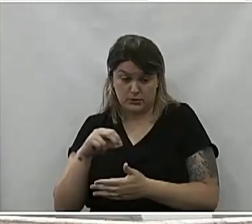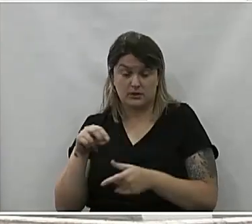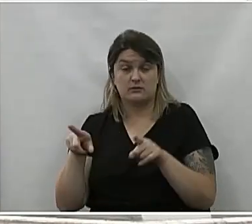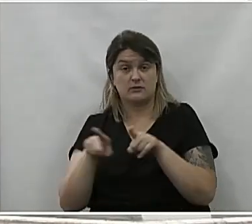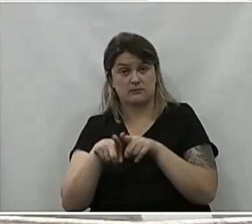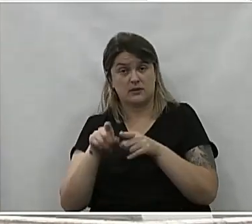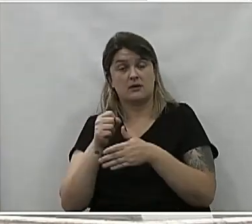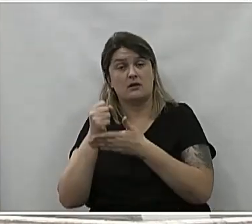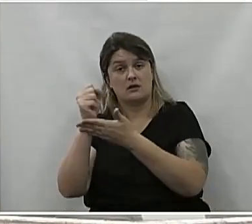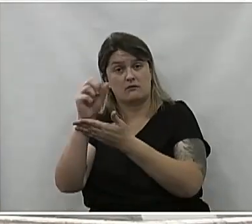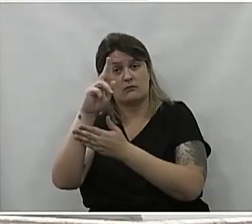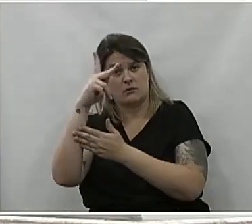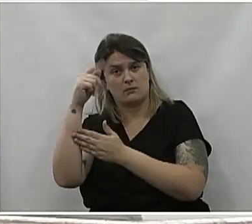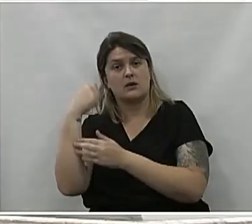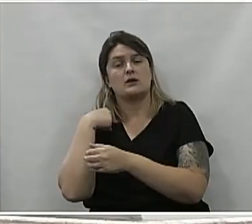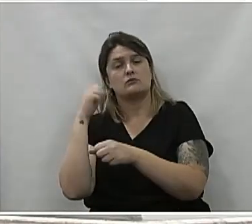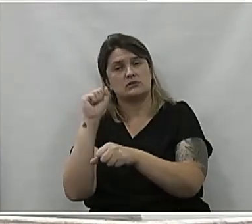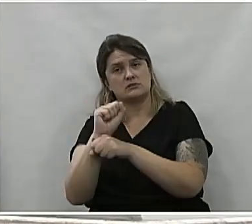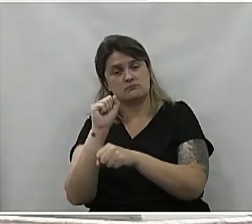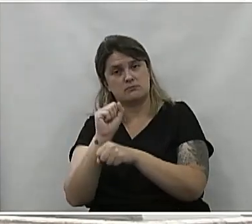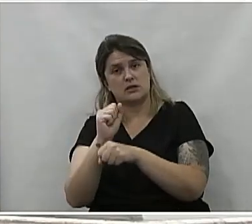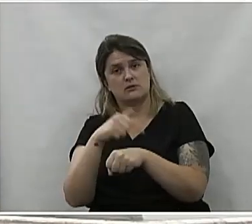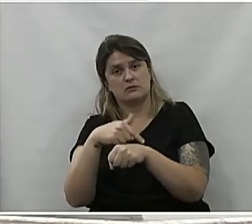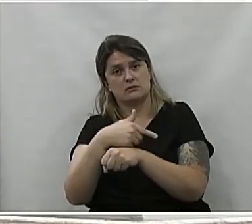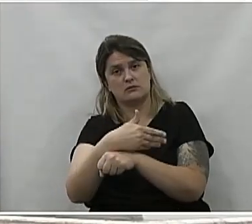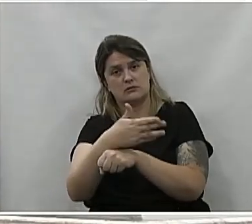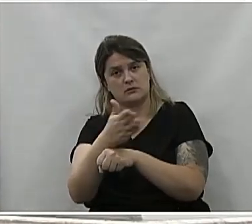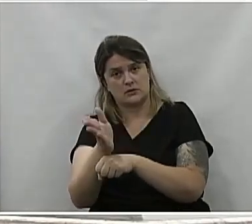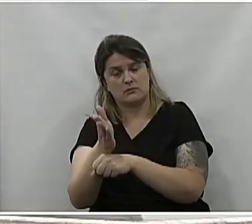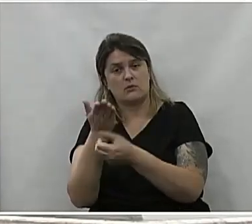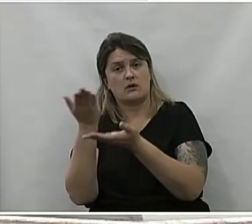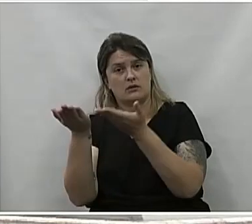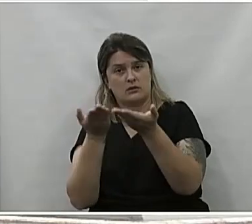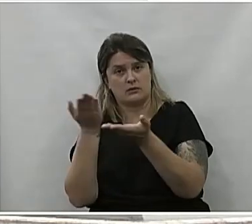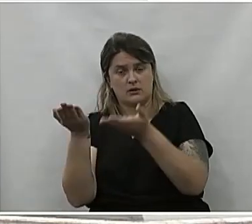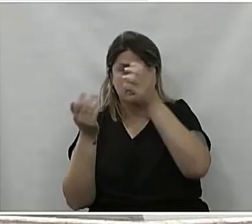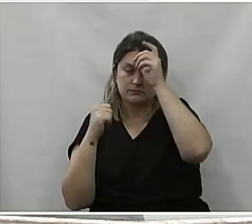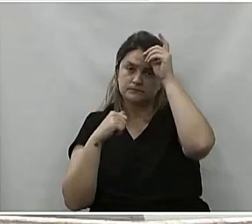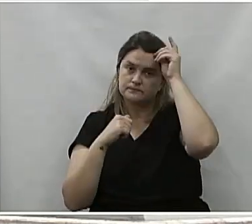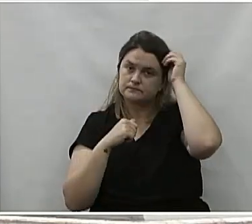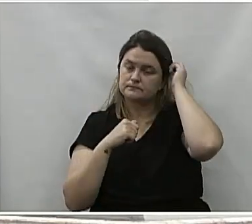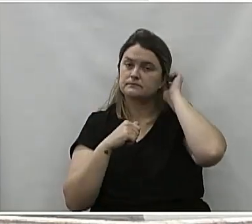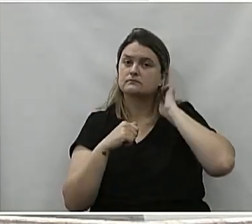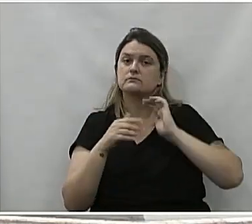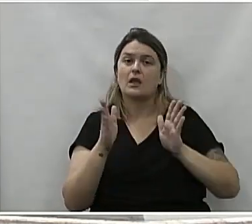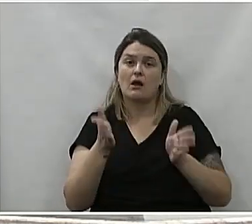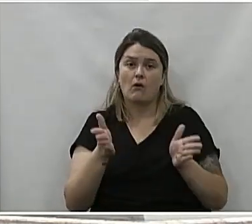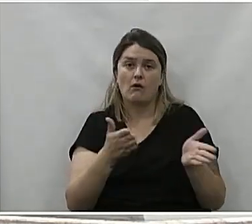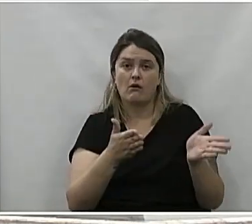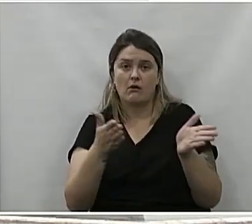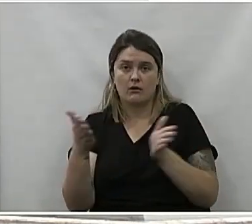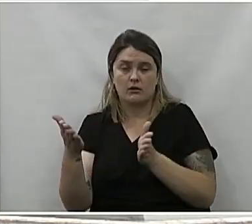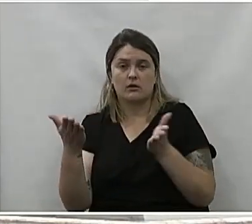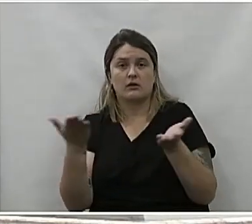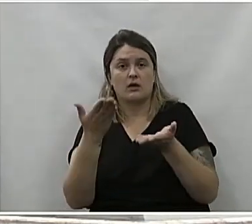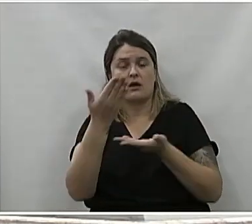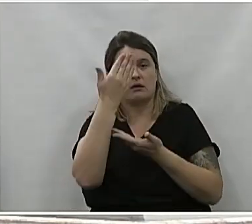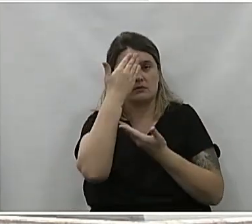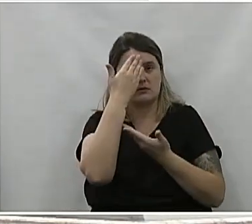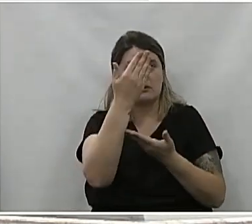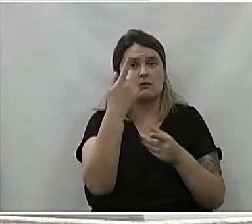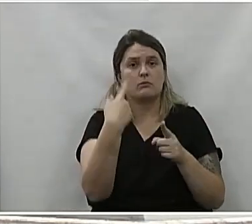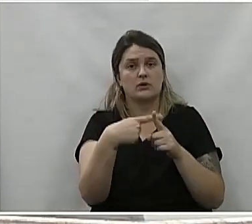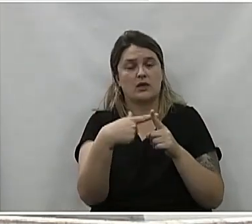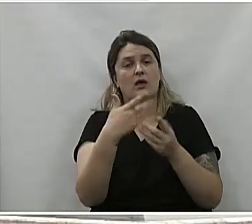Levo eles No UPA Também aguardo O tempo que precisa Aguardar ali Para ser atendido Então nesse momento Eu gostaria de fazer O agradecimento